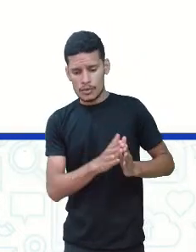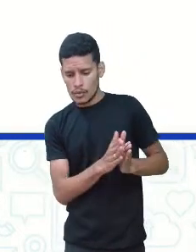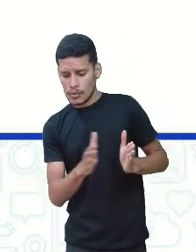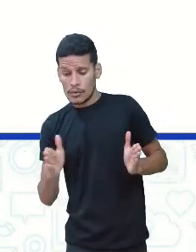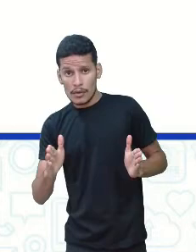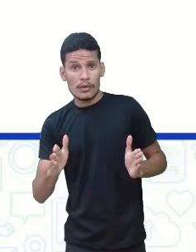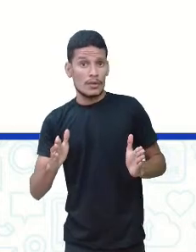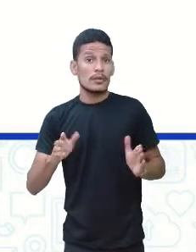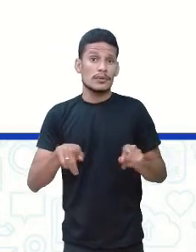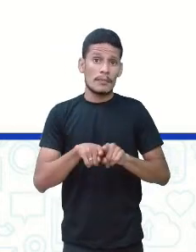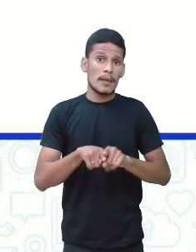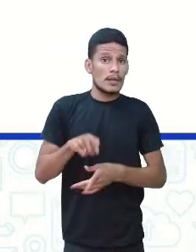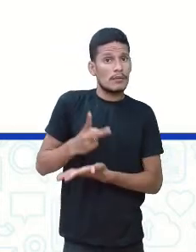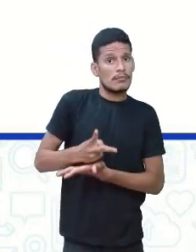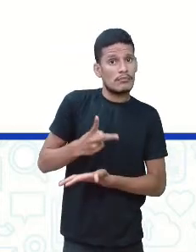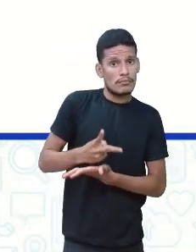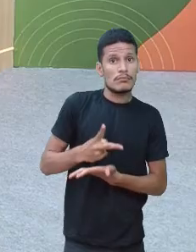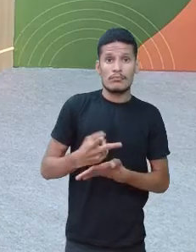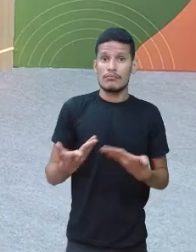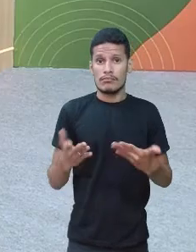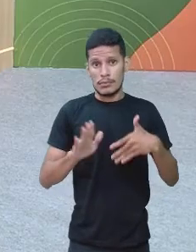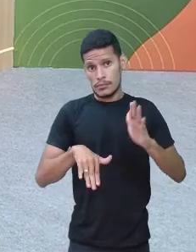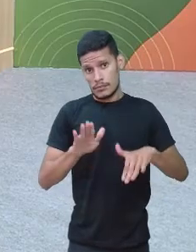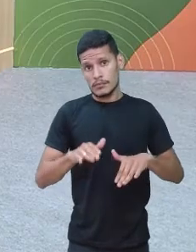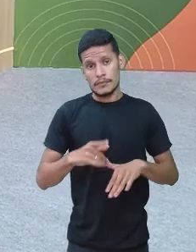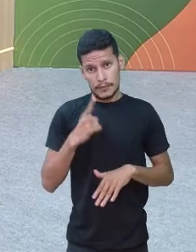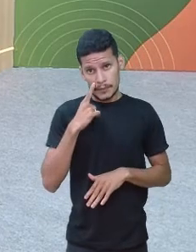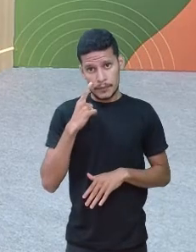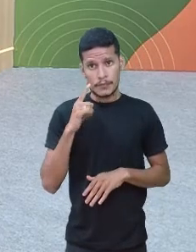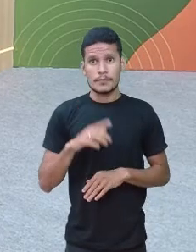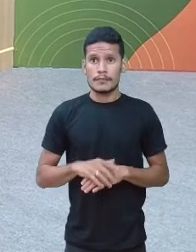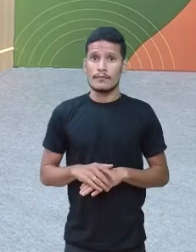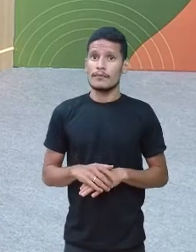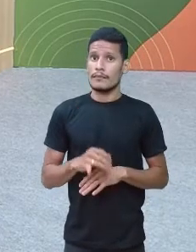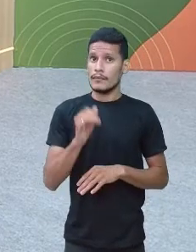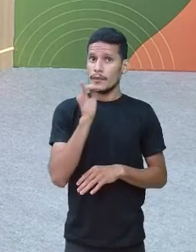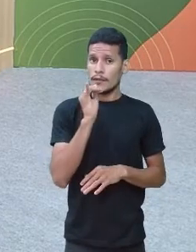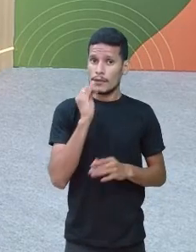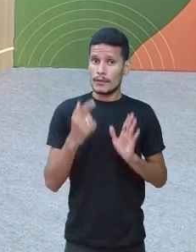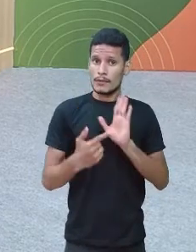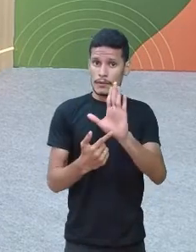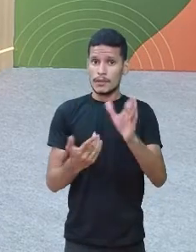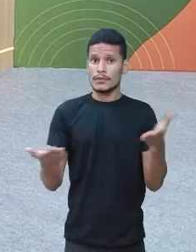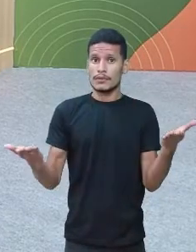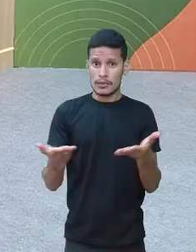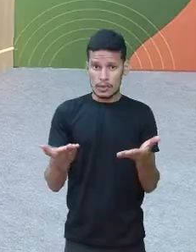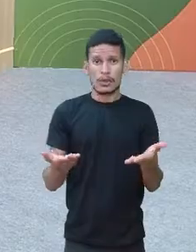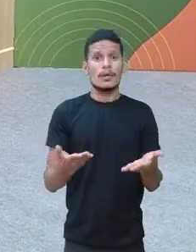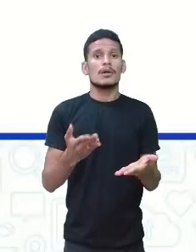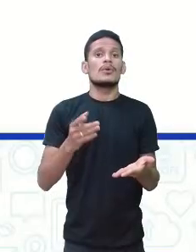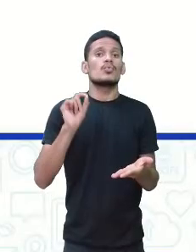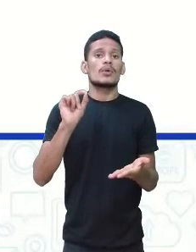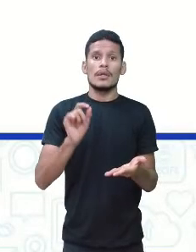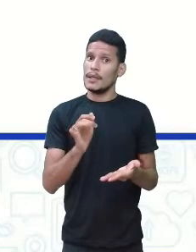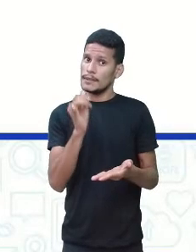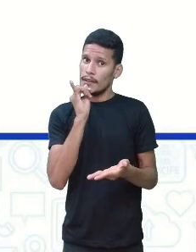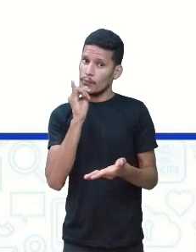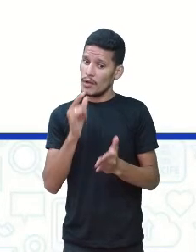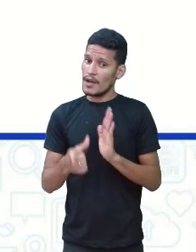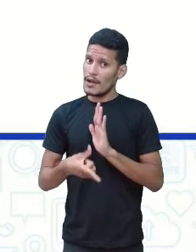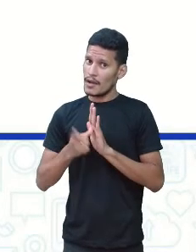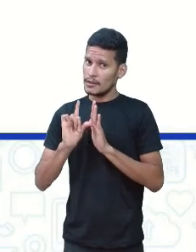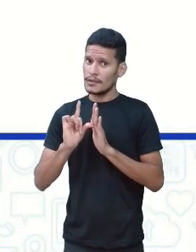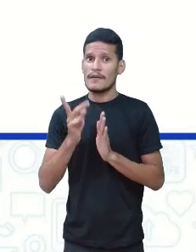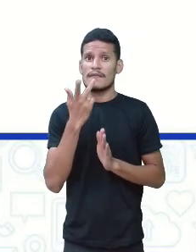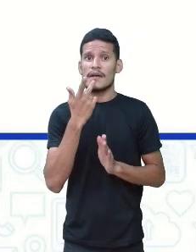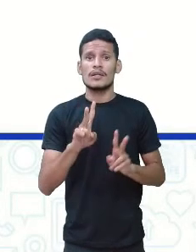ou ainda em maior frequência. Então, por exemplo, eu trouxe o exemplo anterior, né?